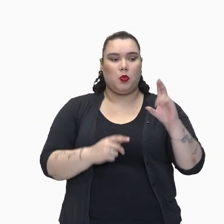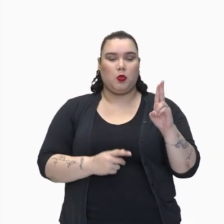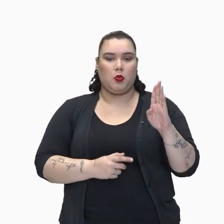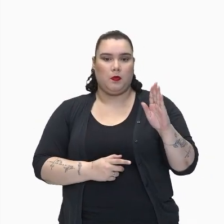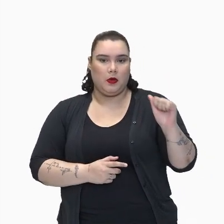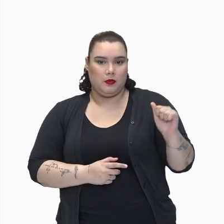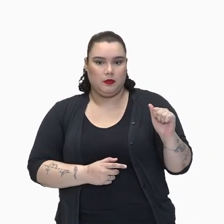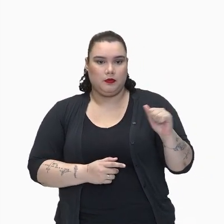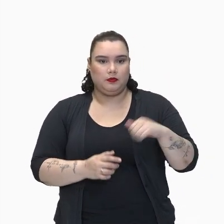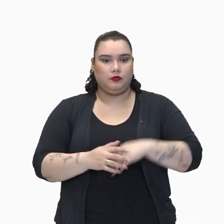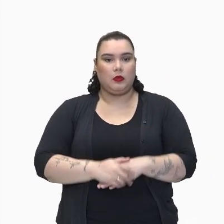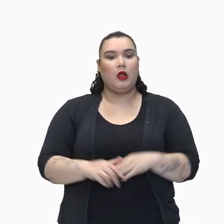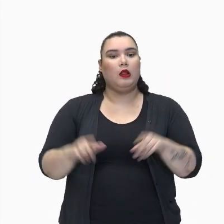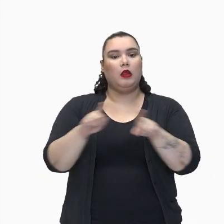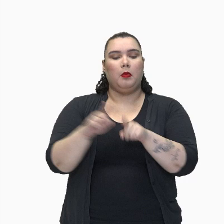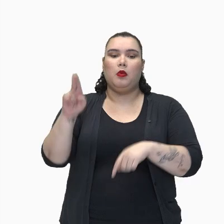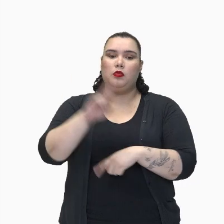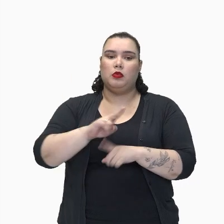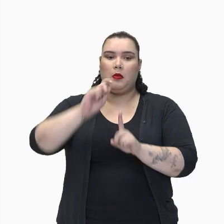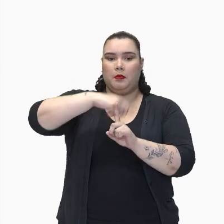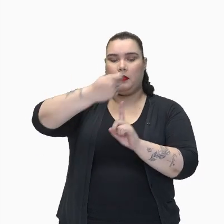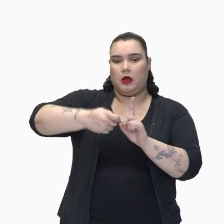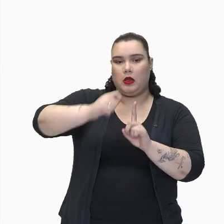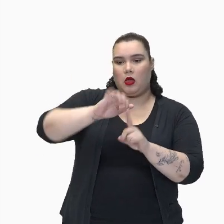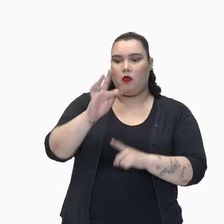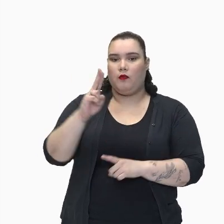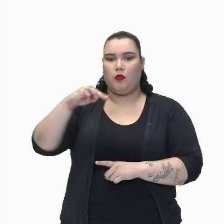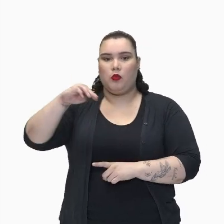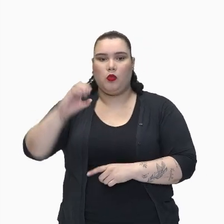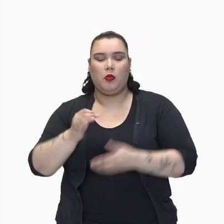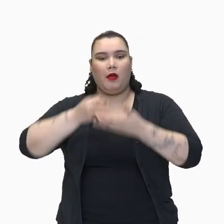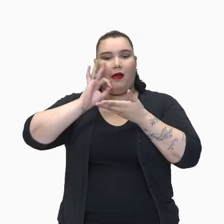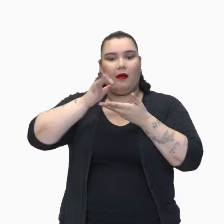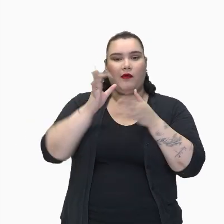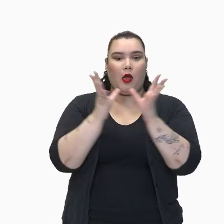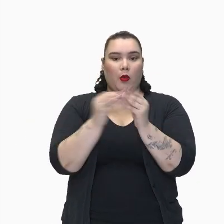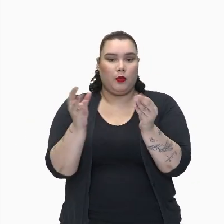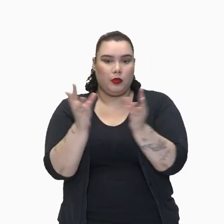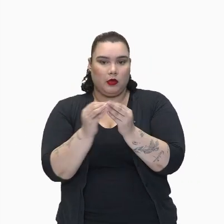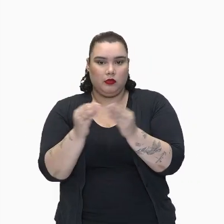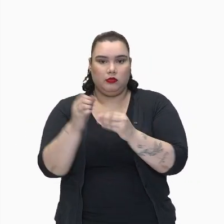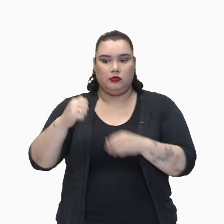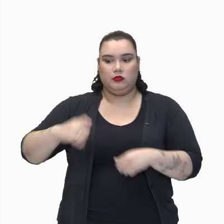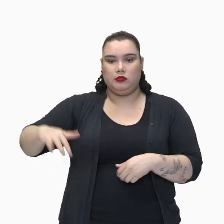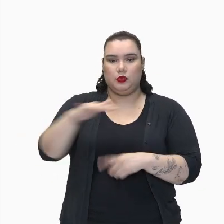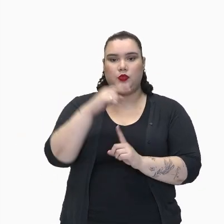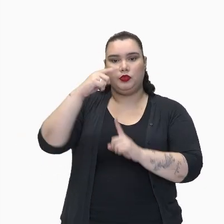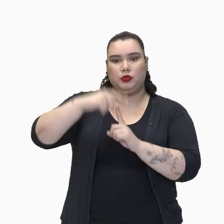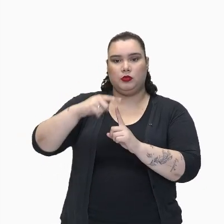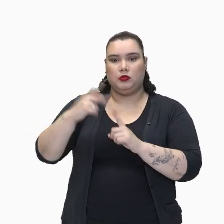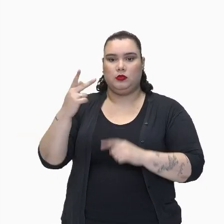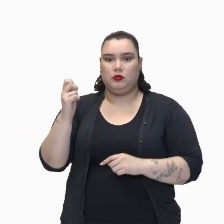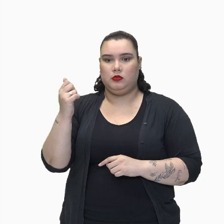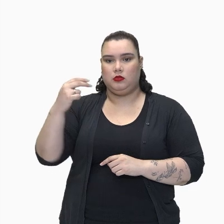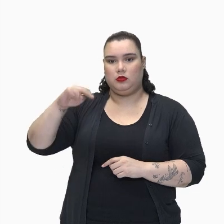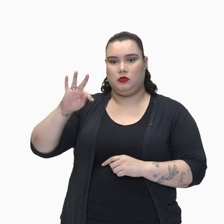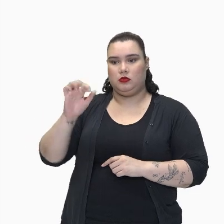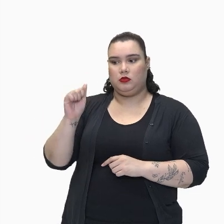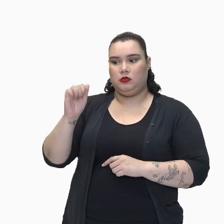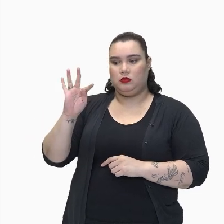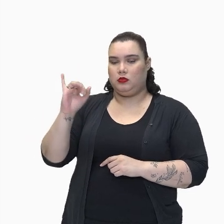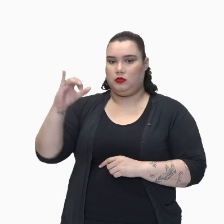tá? Também são cultivados banana, fumo, café e algodão no sistema de